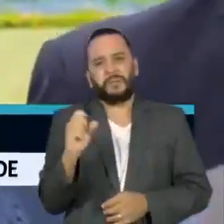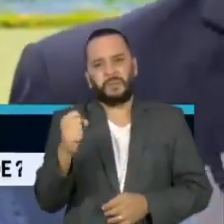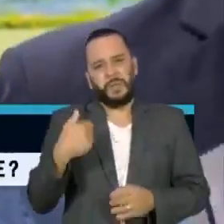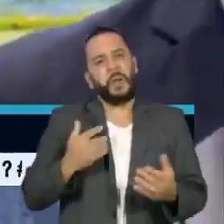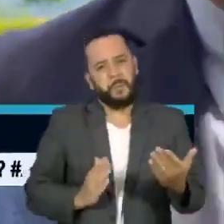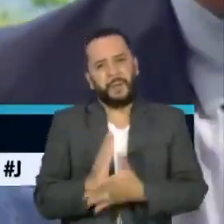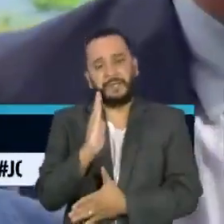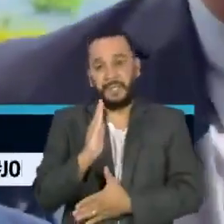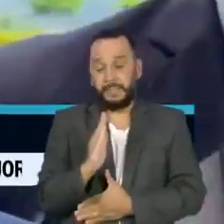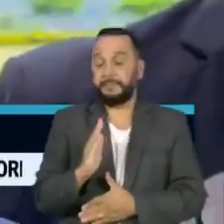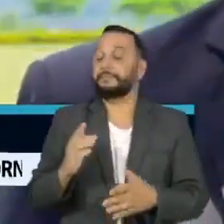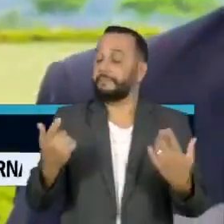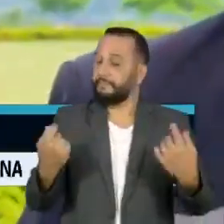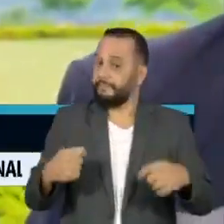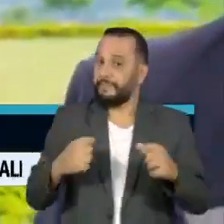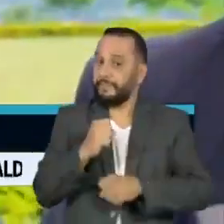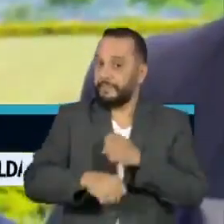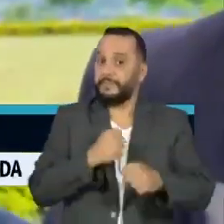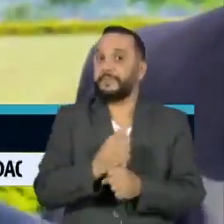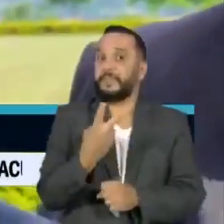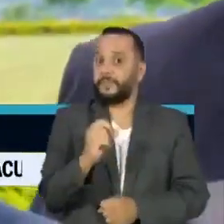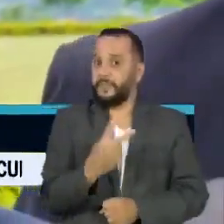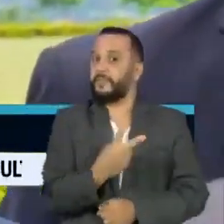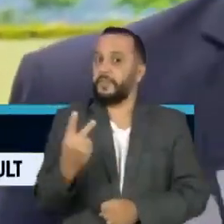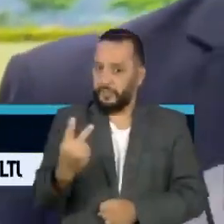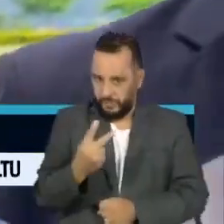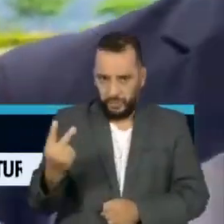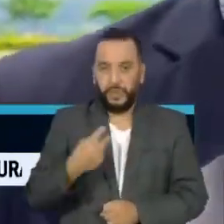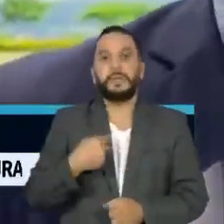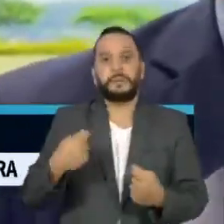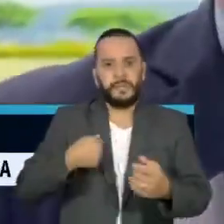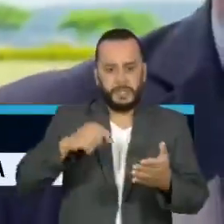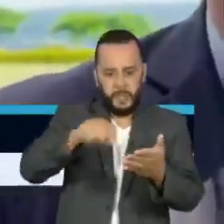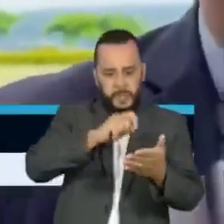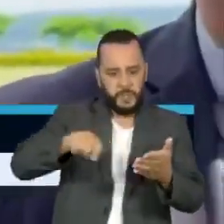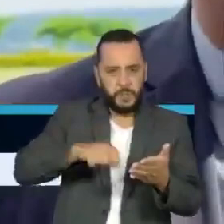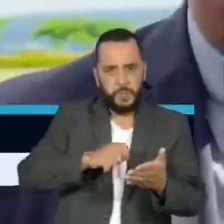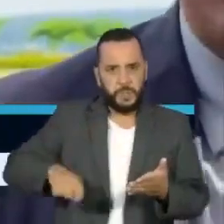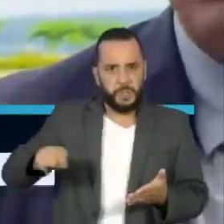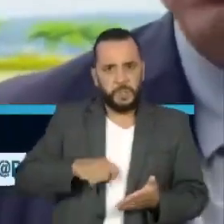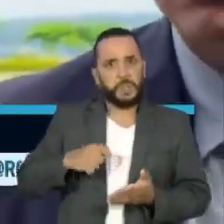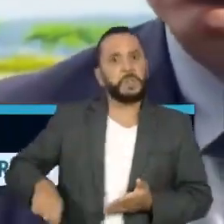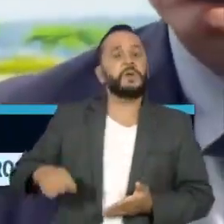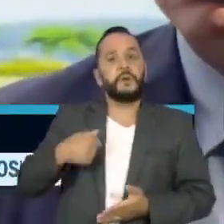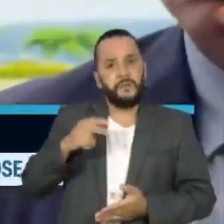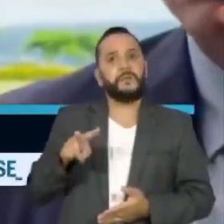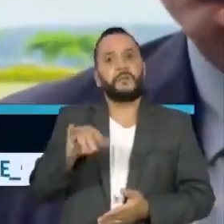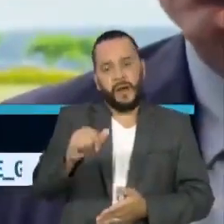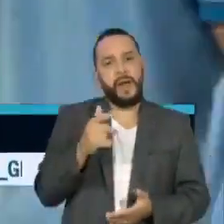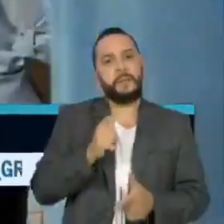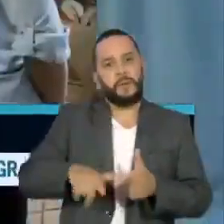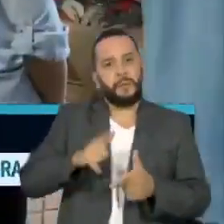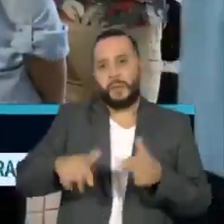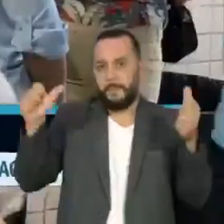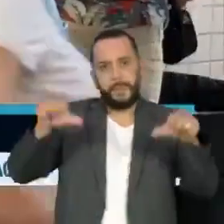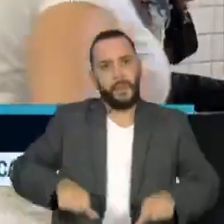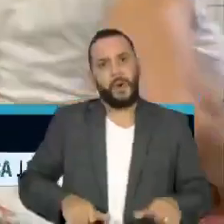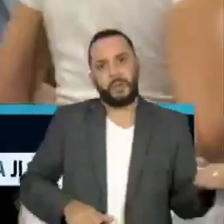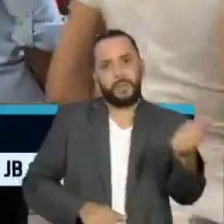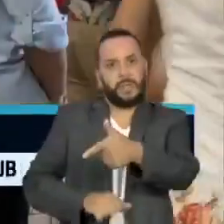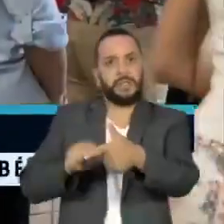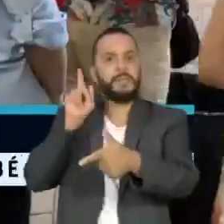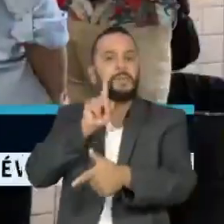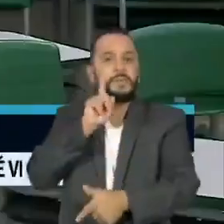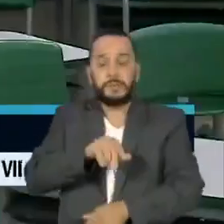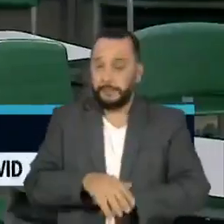não tivermos o voto impresso em 22, uma maneira de auditar o voto, nós vamos ter problema pior do que os Estados Unidos. Ao contrário do que